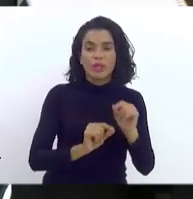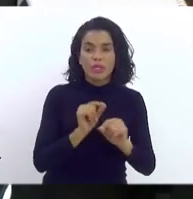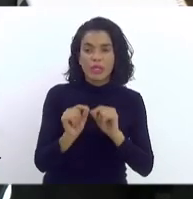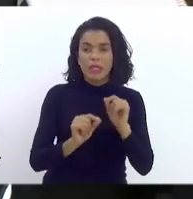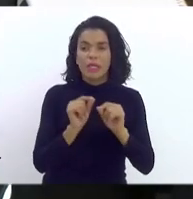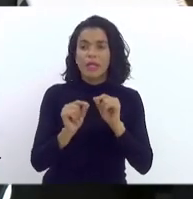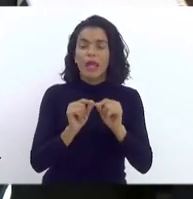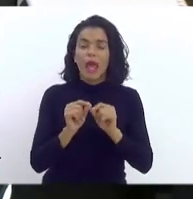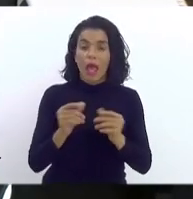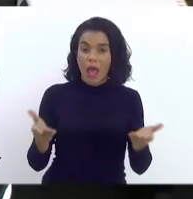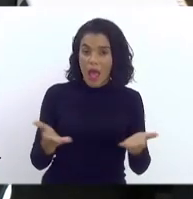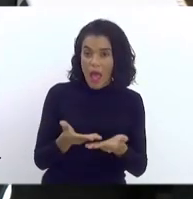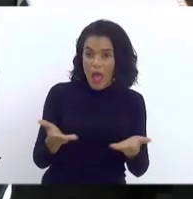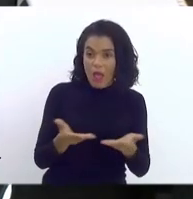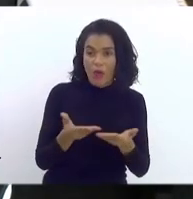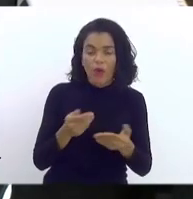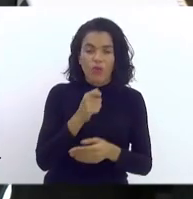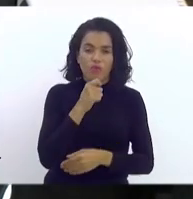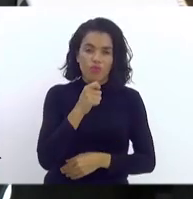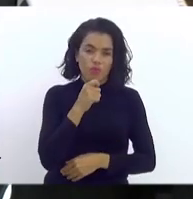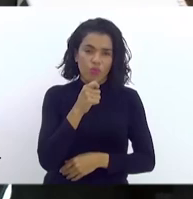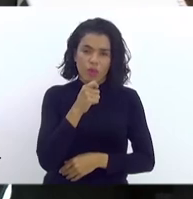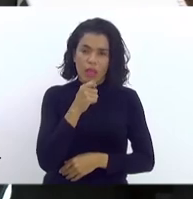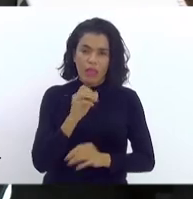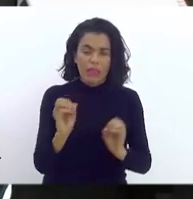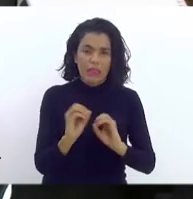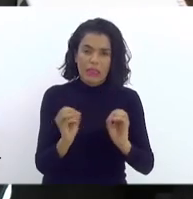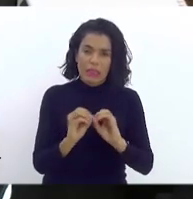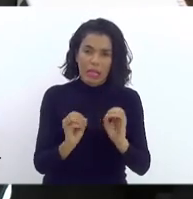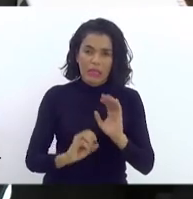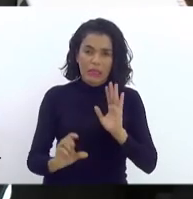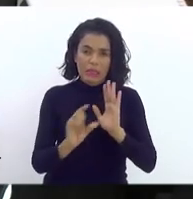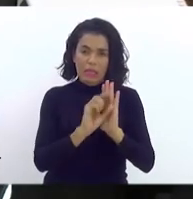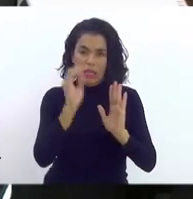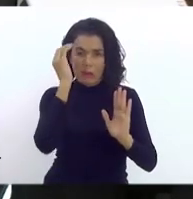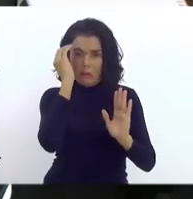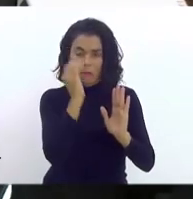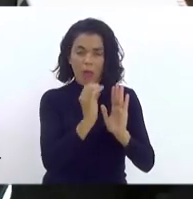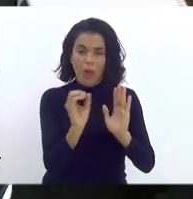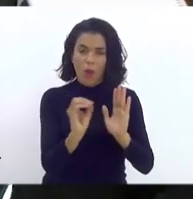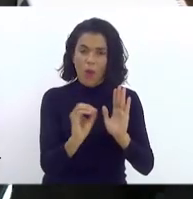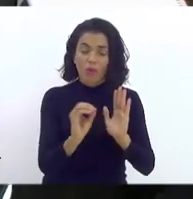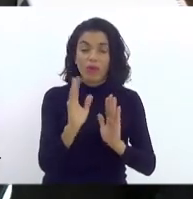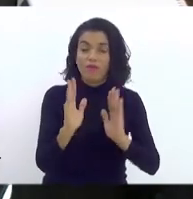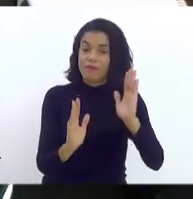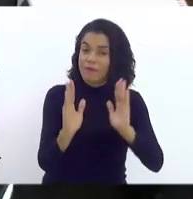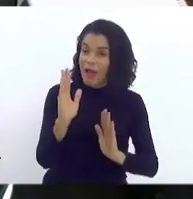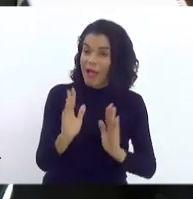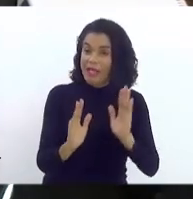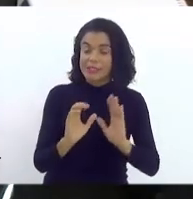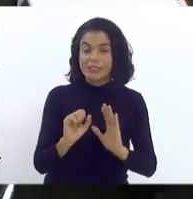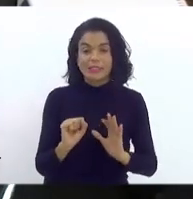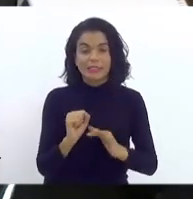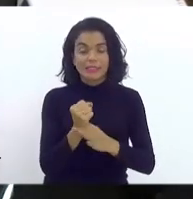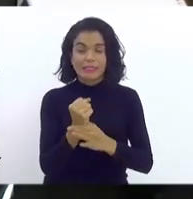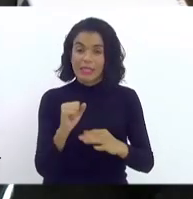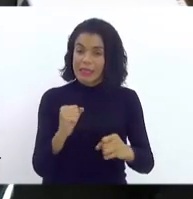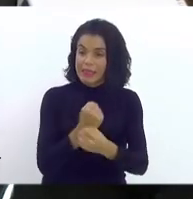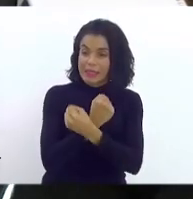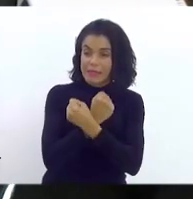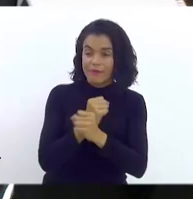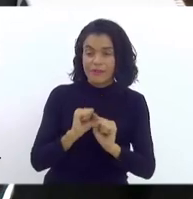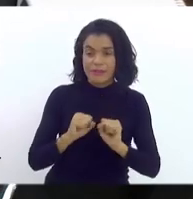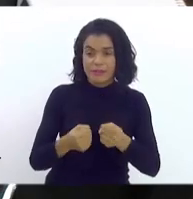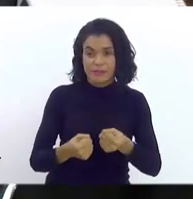que atualmente não existe nenhuma liminar aí sem descumprimento, né? Então estava ainda em fase de defesa e